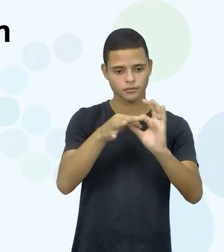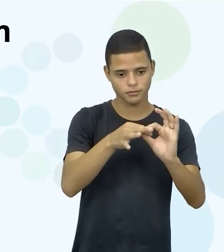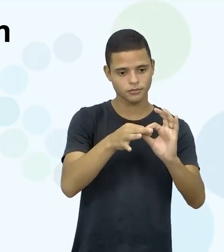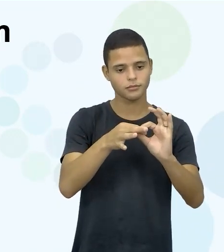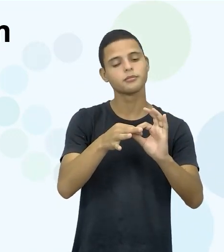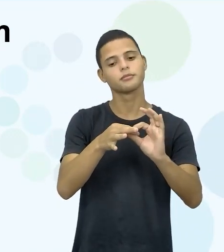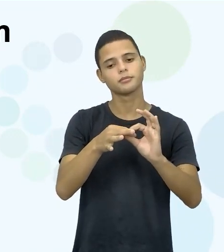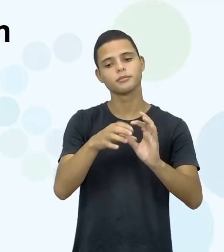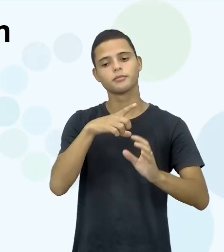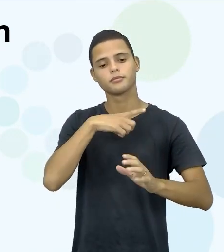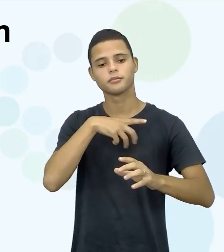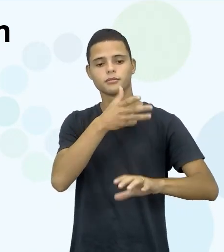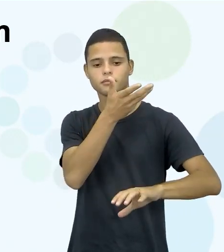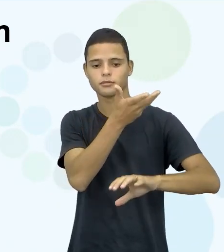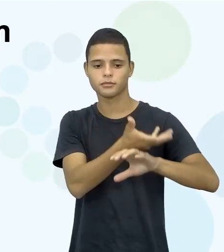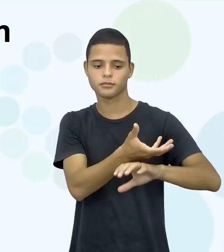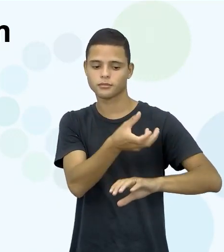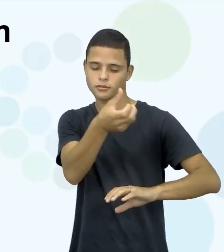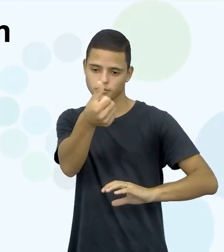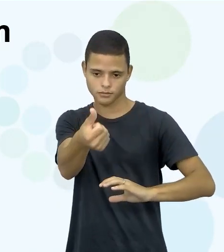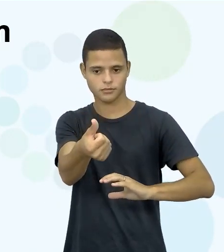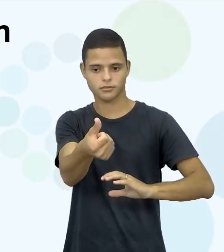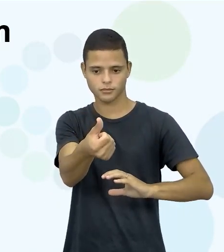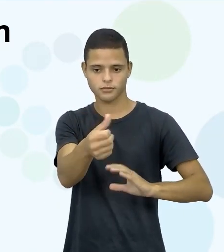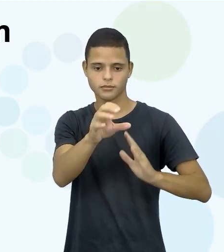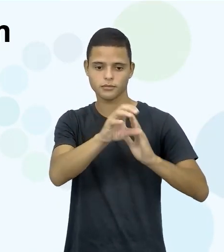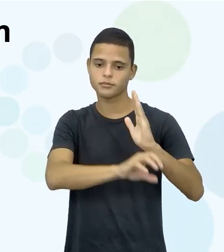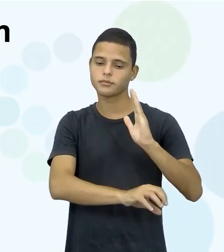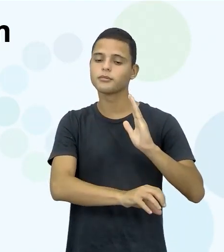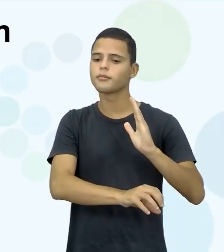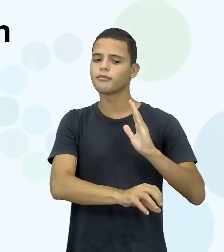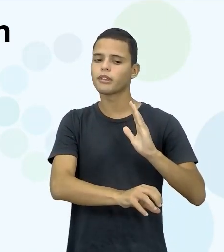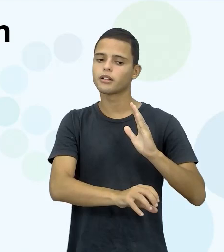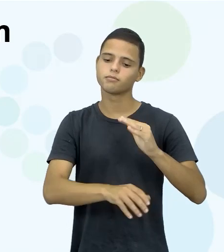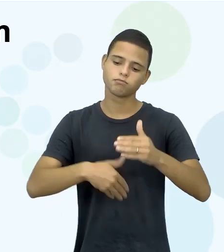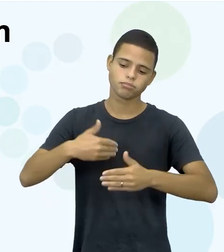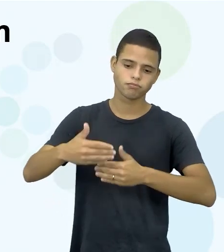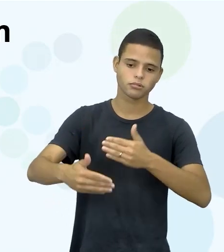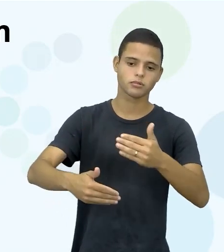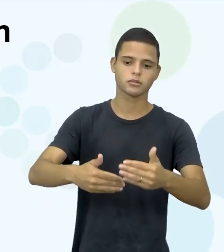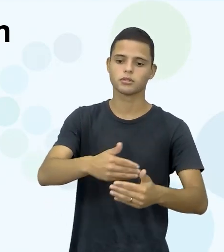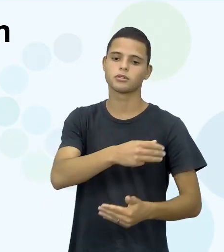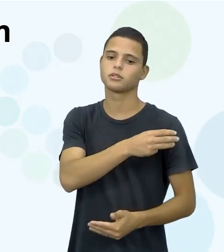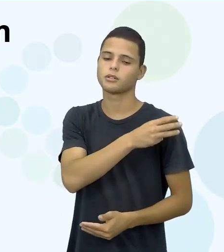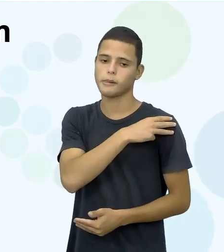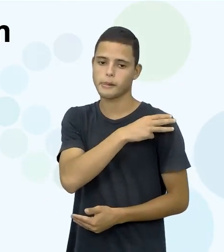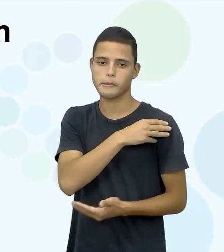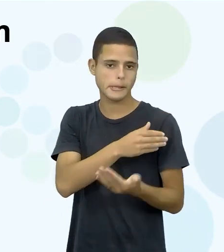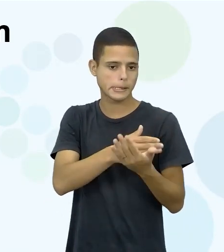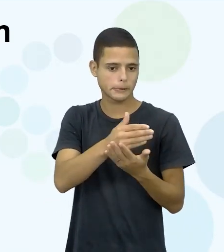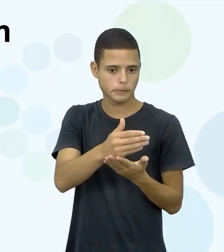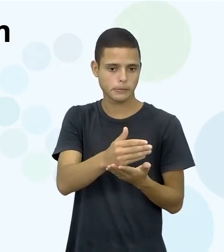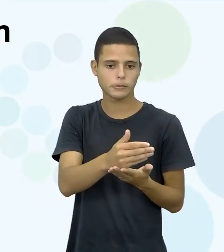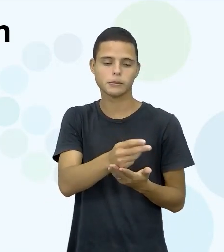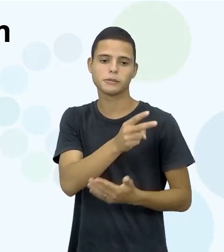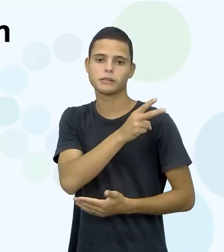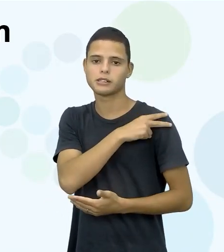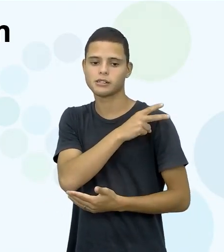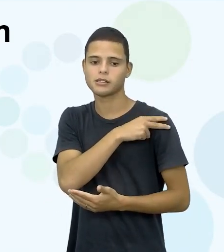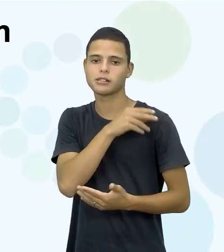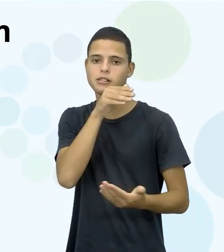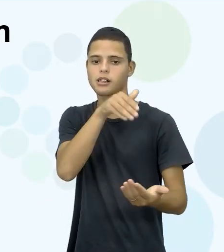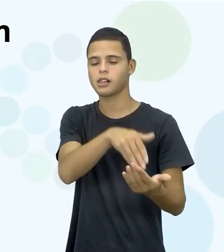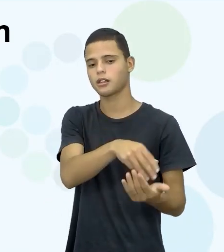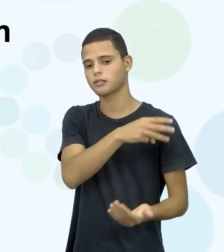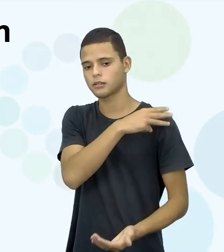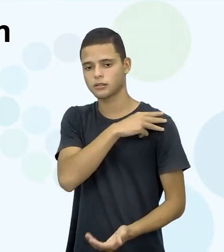Este aprofundamento, ele tem 6 unidades curriculares, vai durar todo o ensino médio de vocês, começando agora na segunda série, e